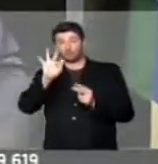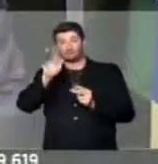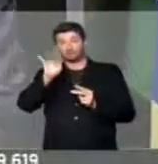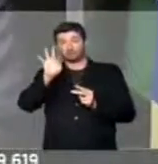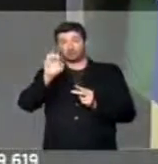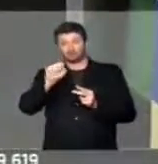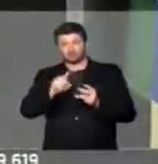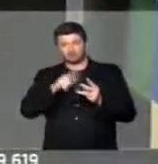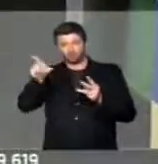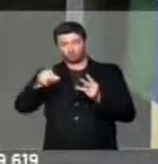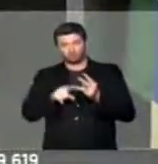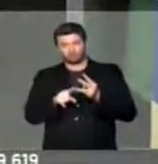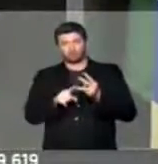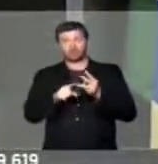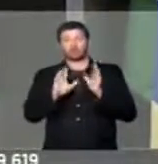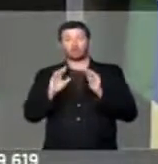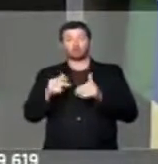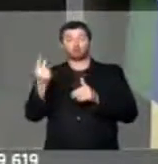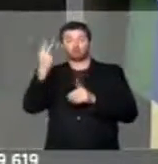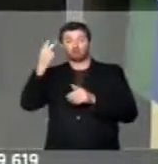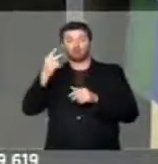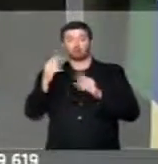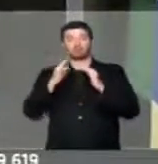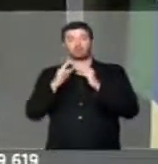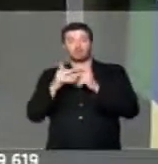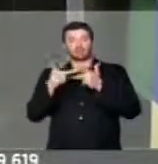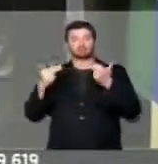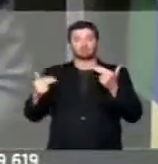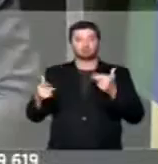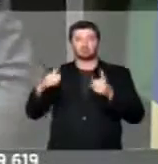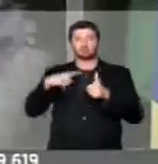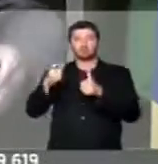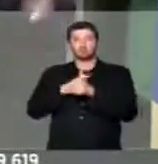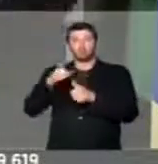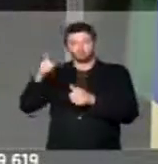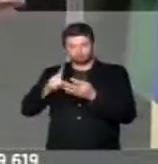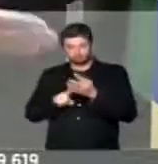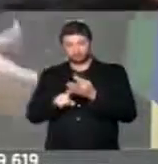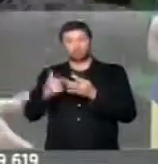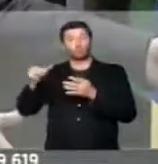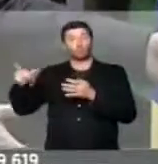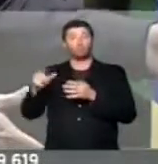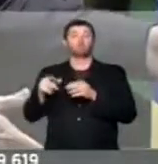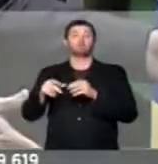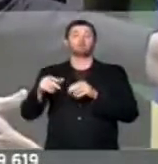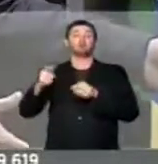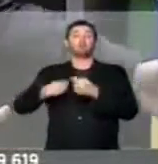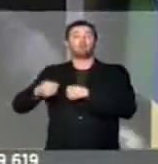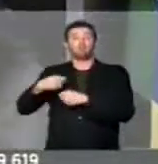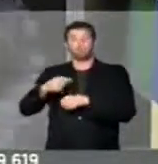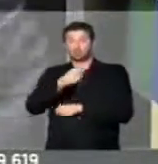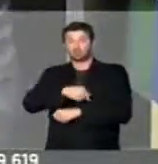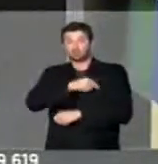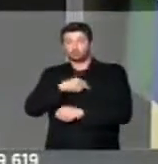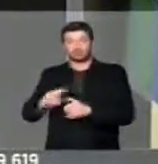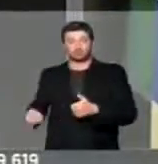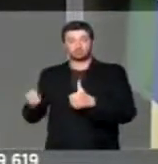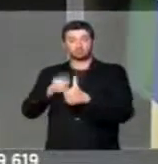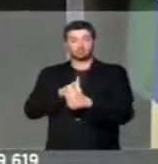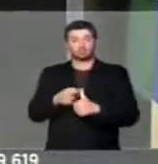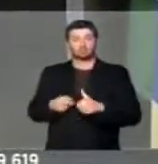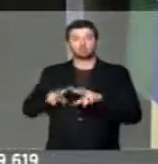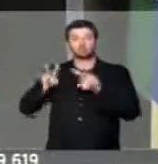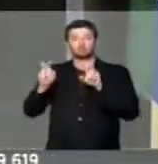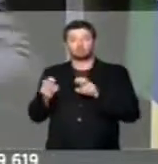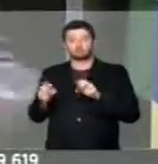em outras obras comissões de valores mobiliã foi então a multa imputada o outro com relação à movimentação de dinheiro na suíça holanda